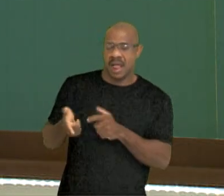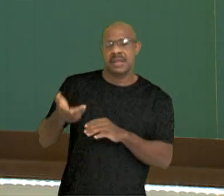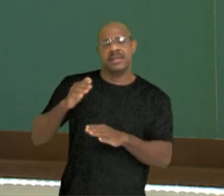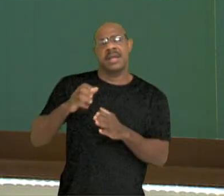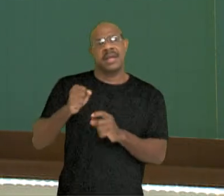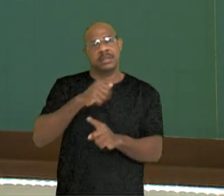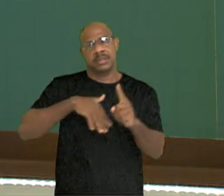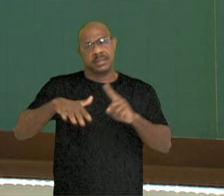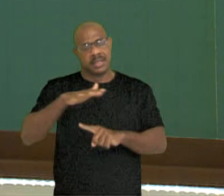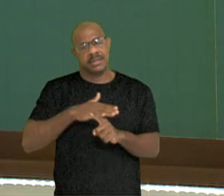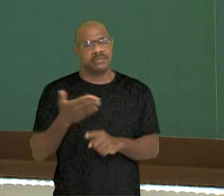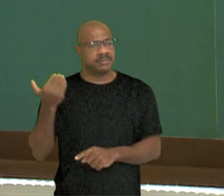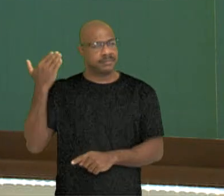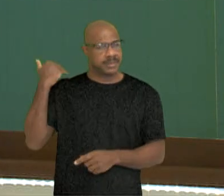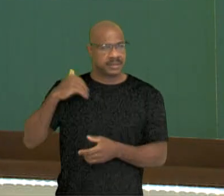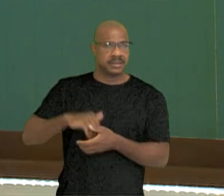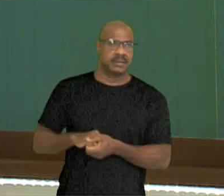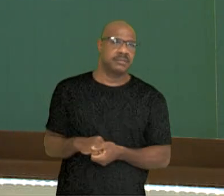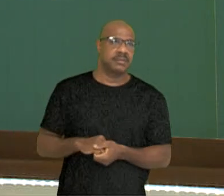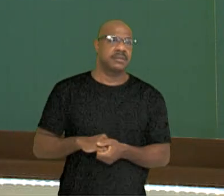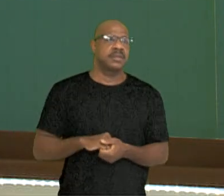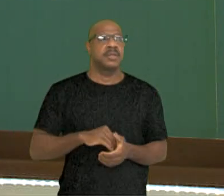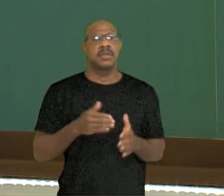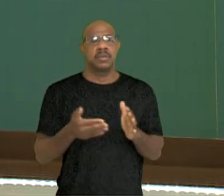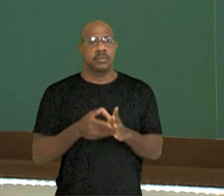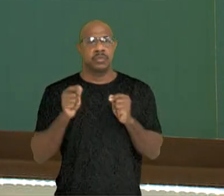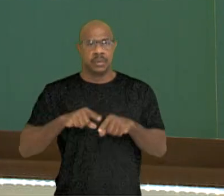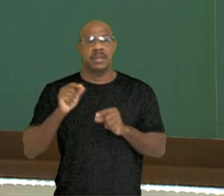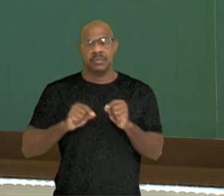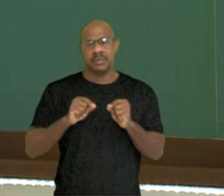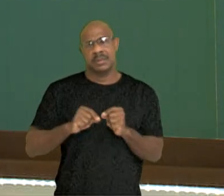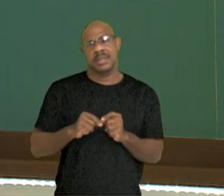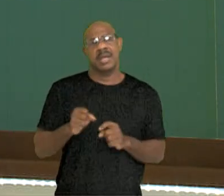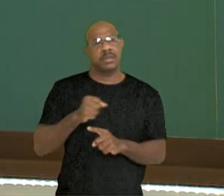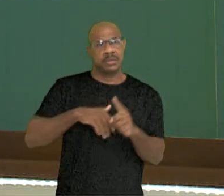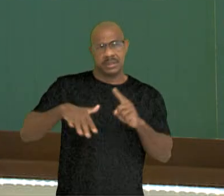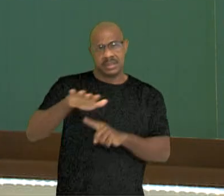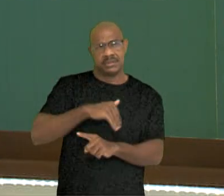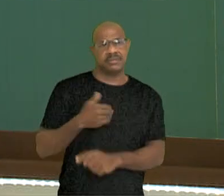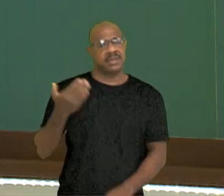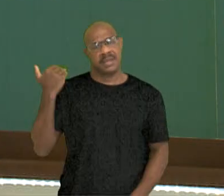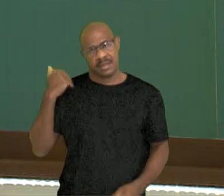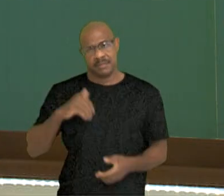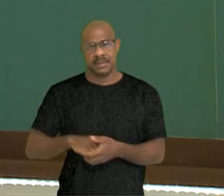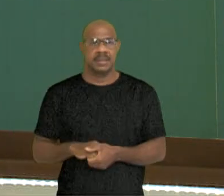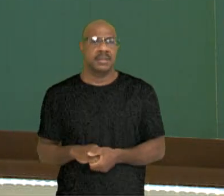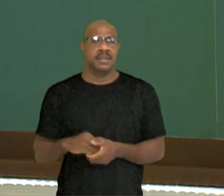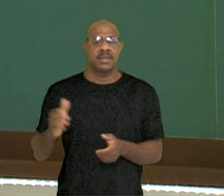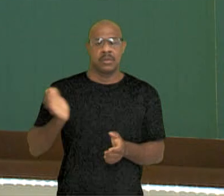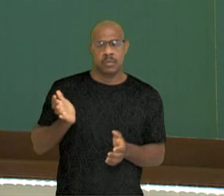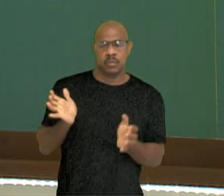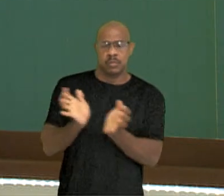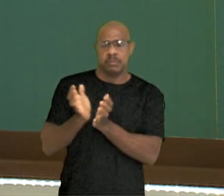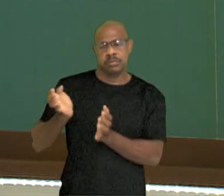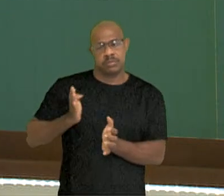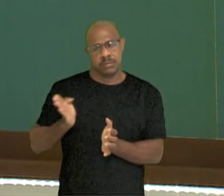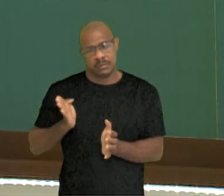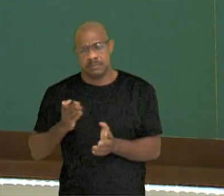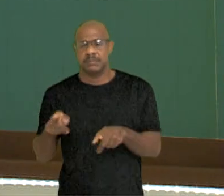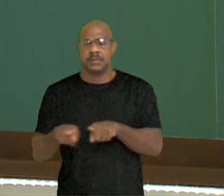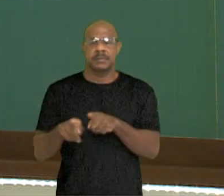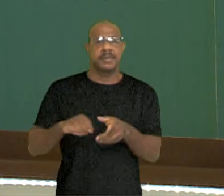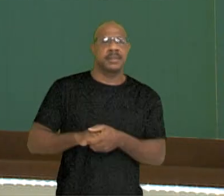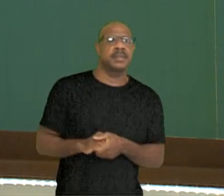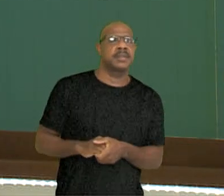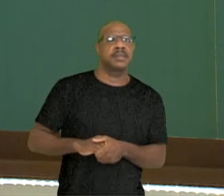sua época. Então, tudo era voltado à crítica da sociedade da época, a crítica à nobreza, a crítica ao clero, que